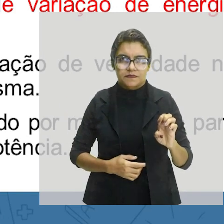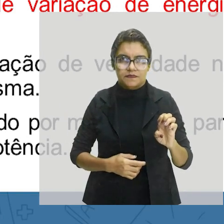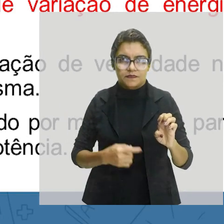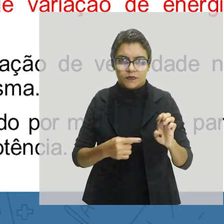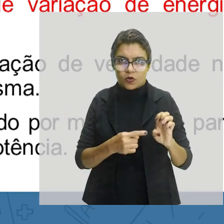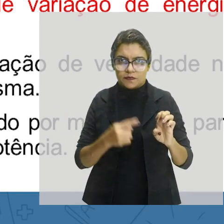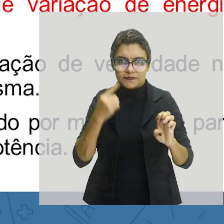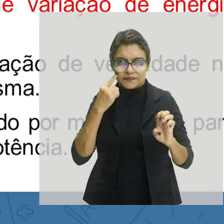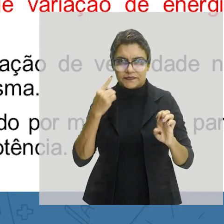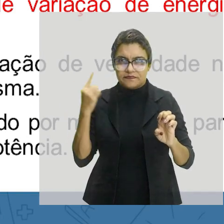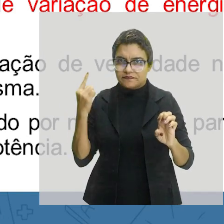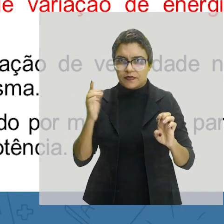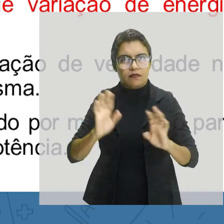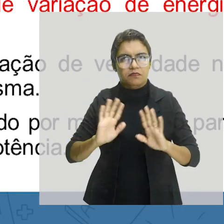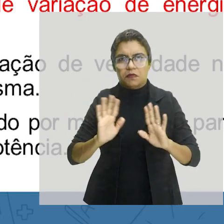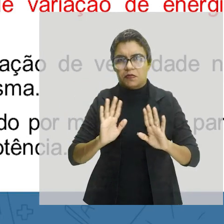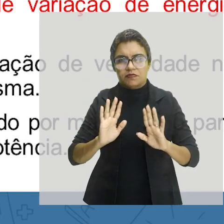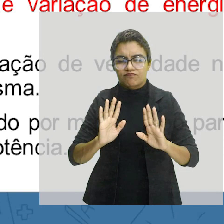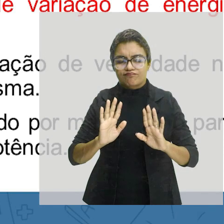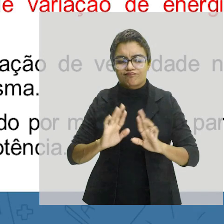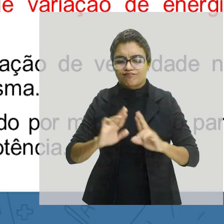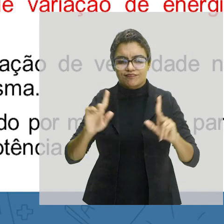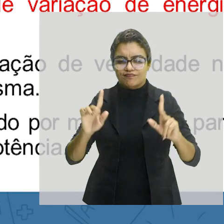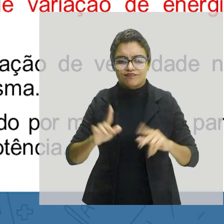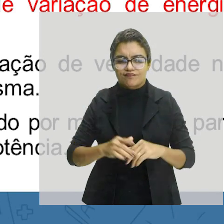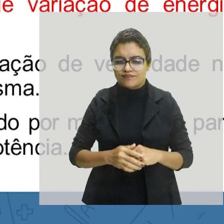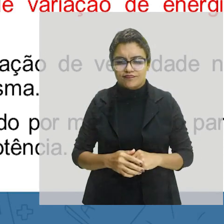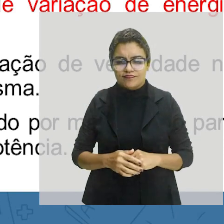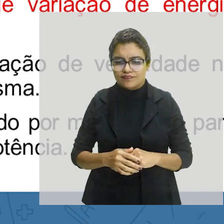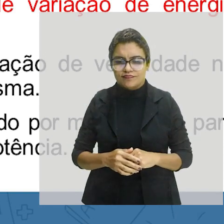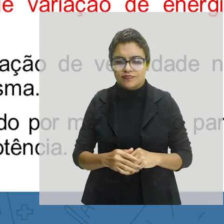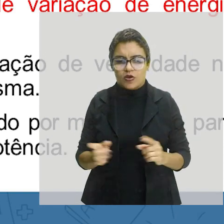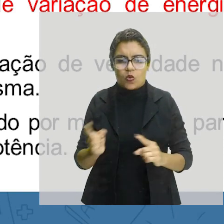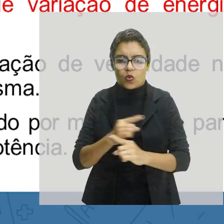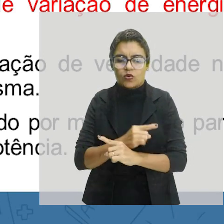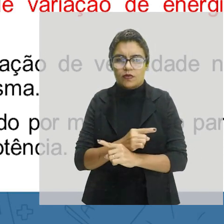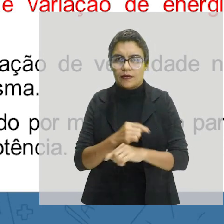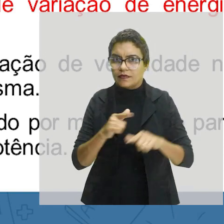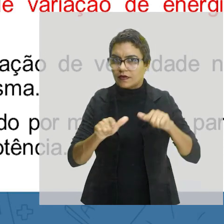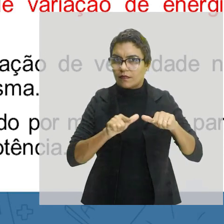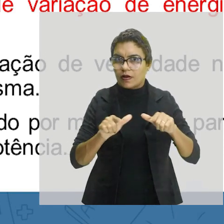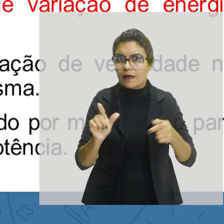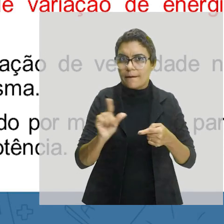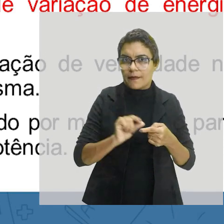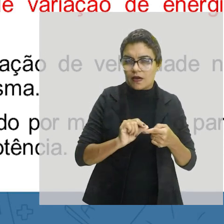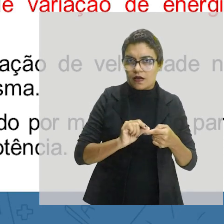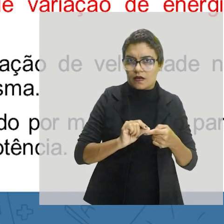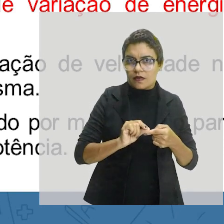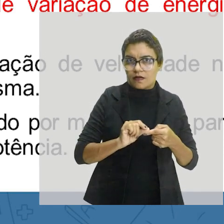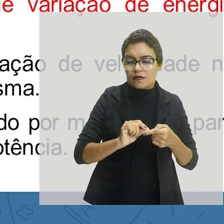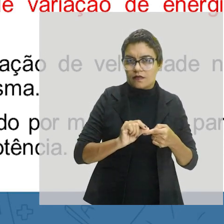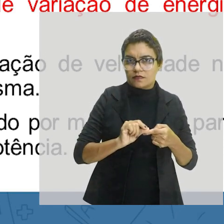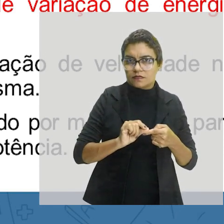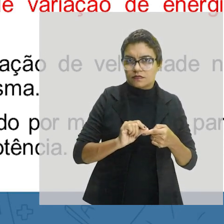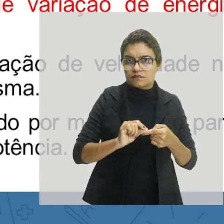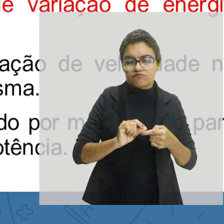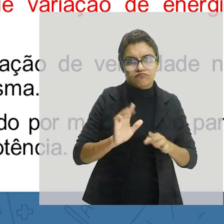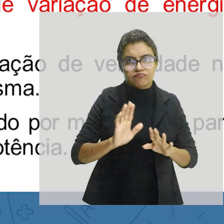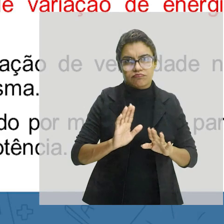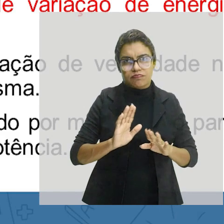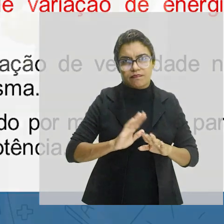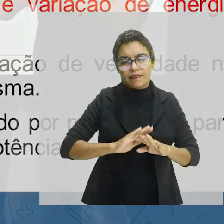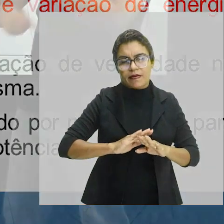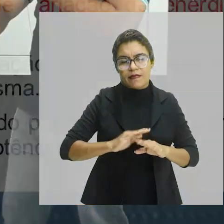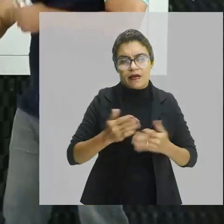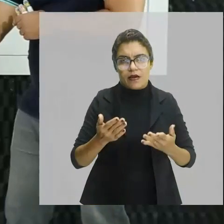esta é que desenvolve maior potência. Não é o contrário. Ele deveria trabalhar menos para ter maior potência, não trabalhar mais para ter maior potência,